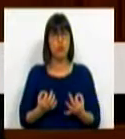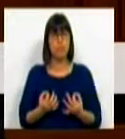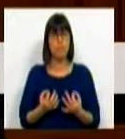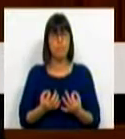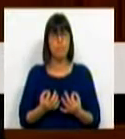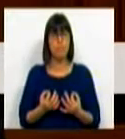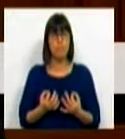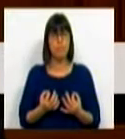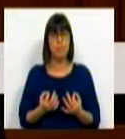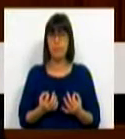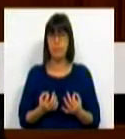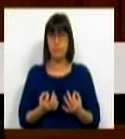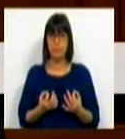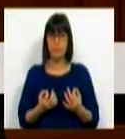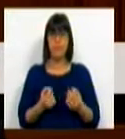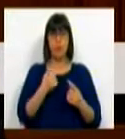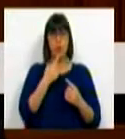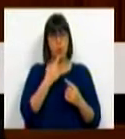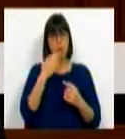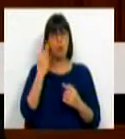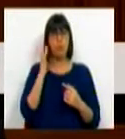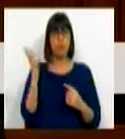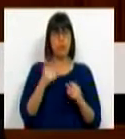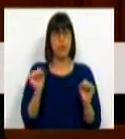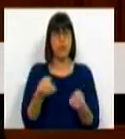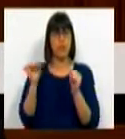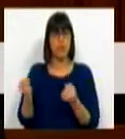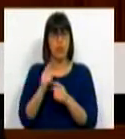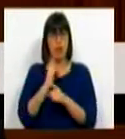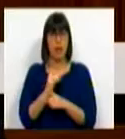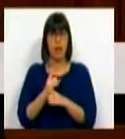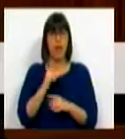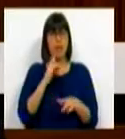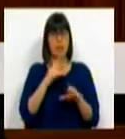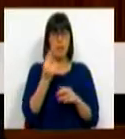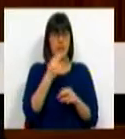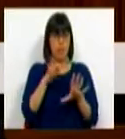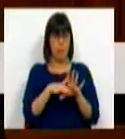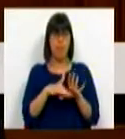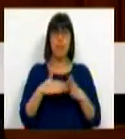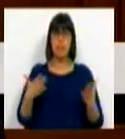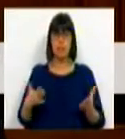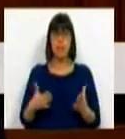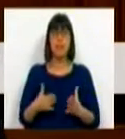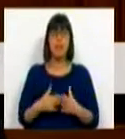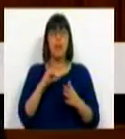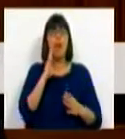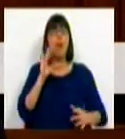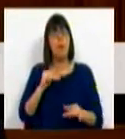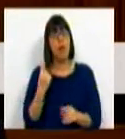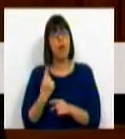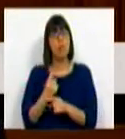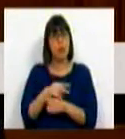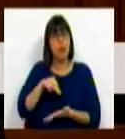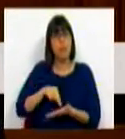houve, digamos, um elevado número de resgates dessas unidades de participação, o que levou a que o banco também